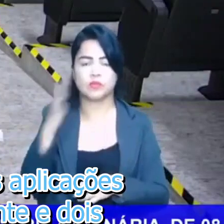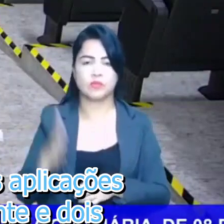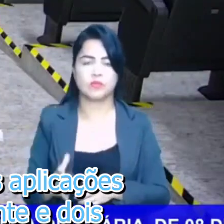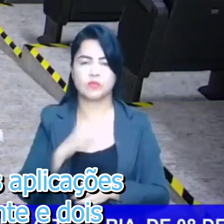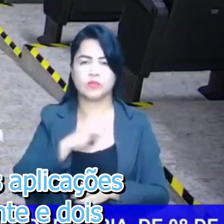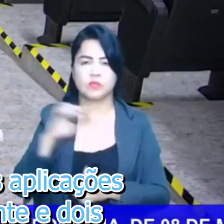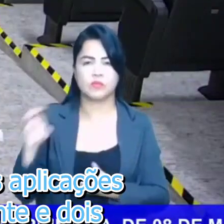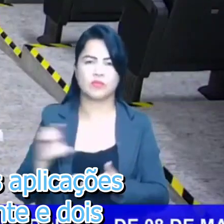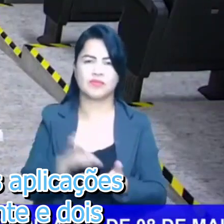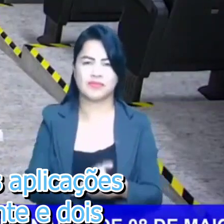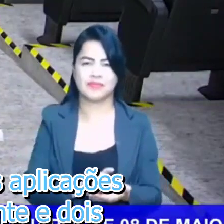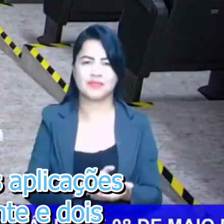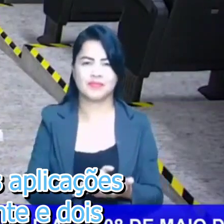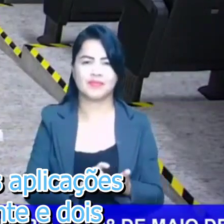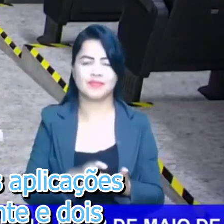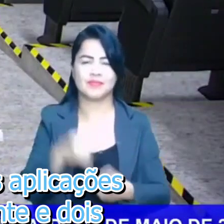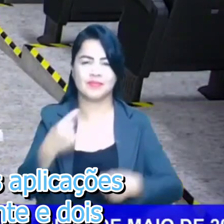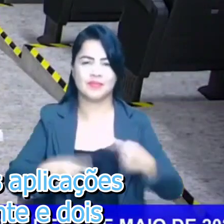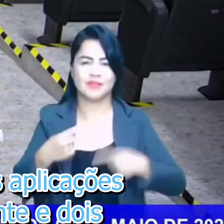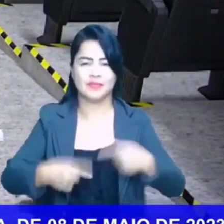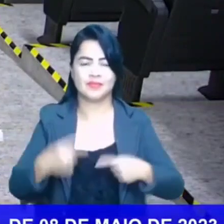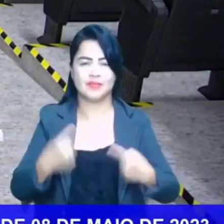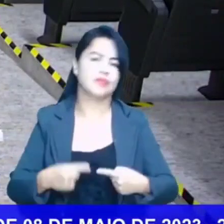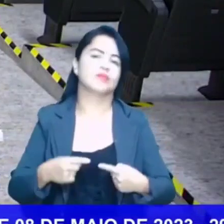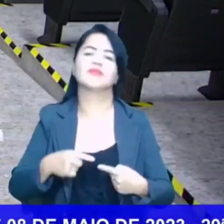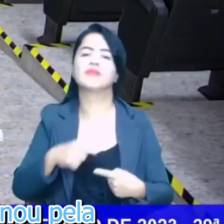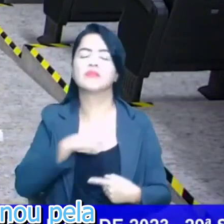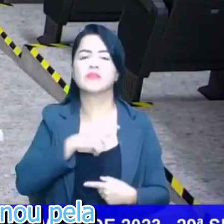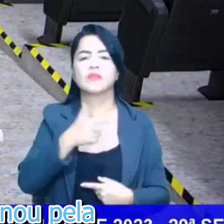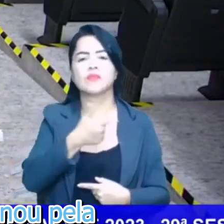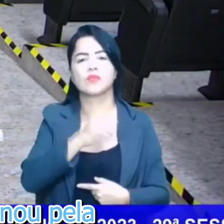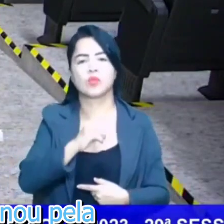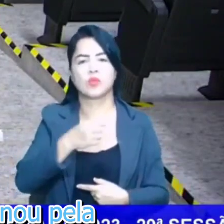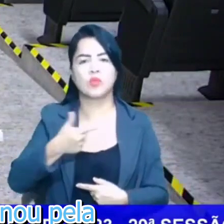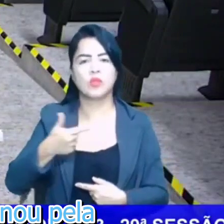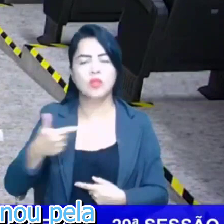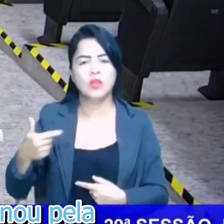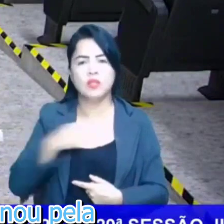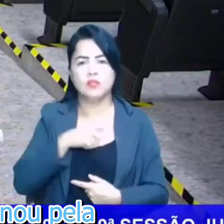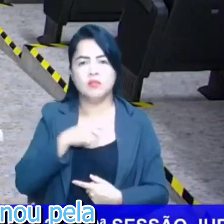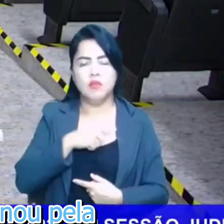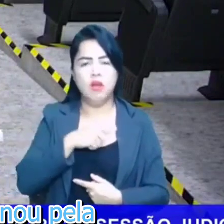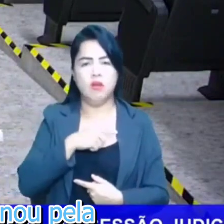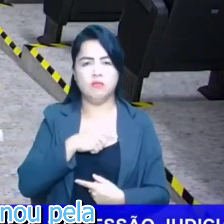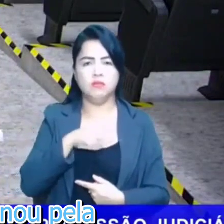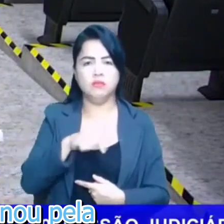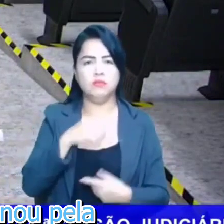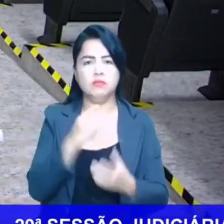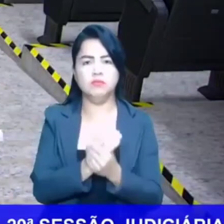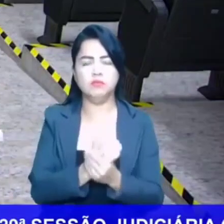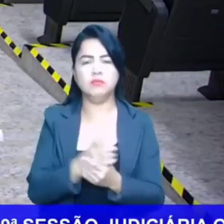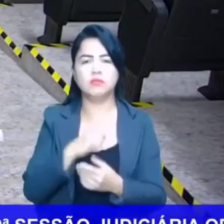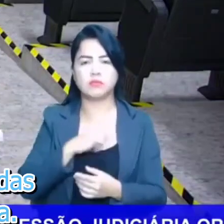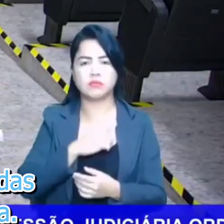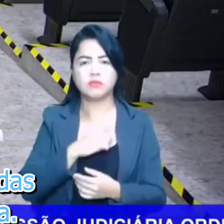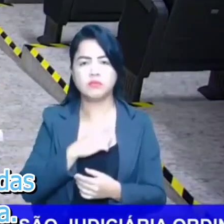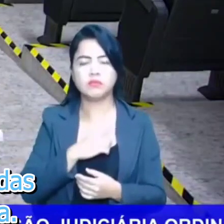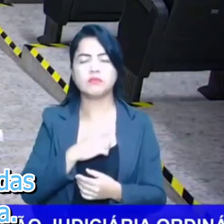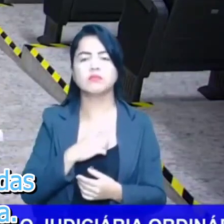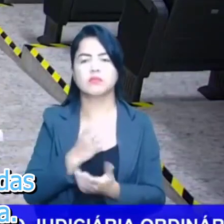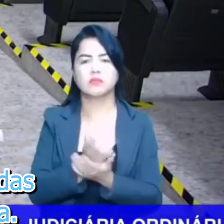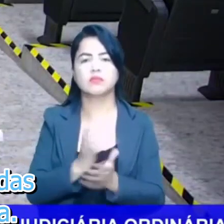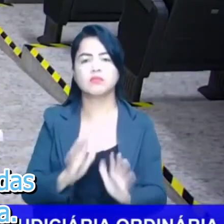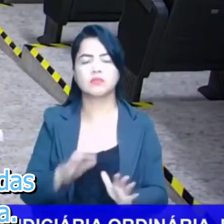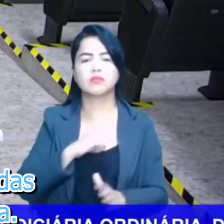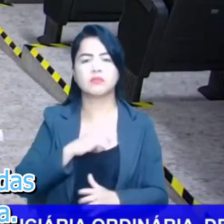de recursos na campanha das eleições de 2022. Após um regular trâmite processual, a unidade técnica pugnou pela aprovação